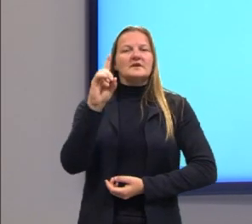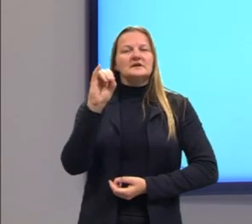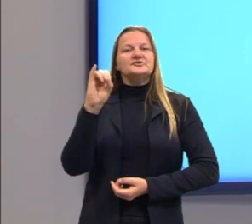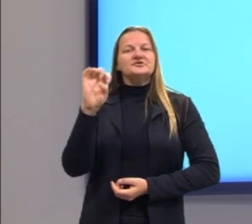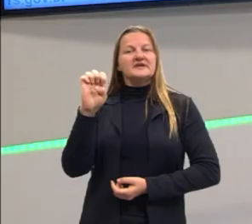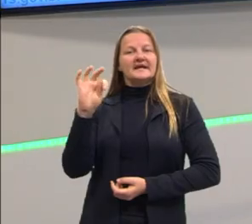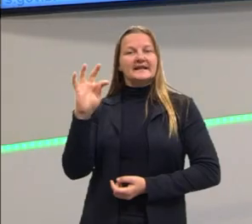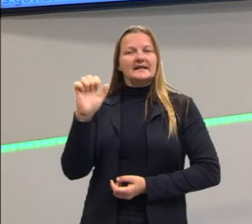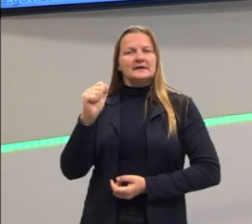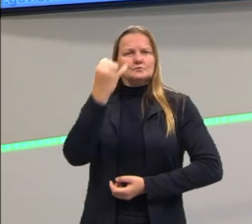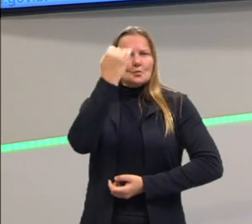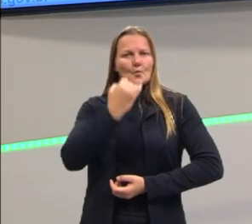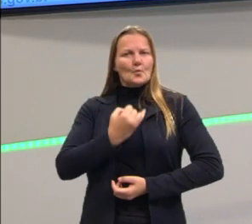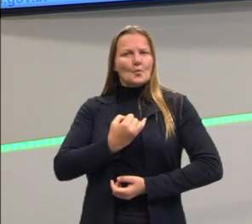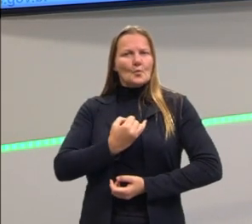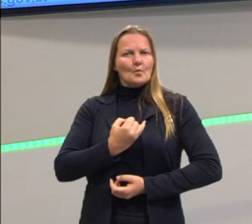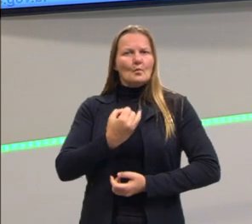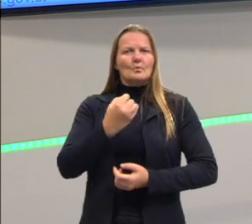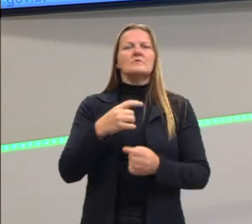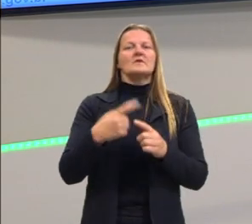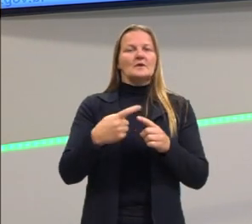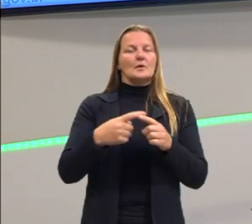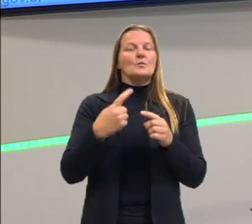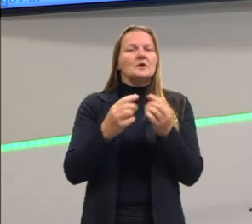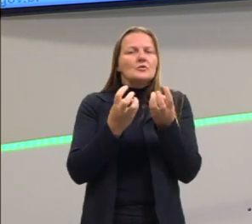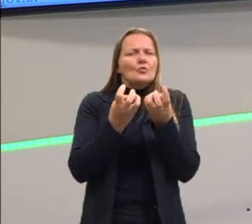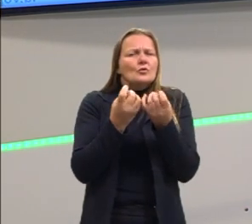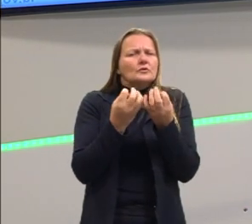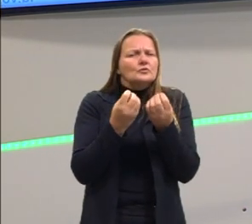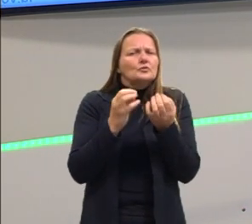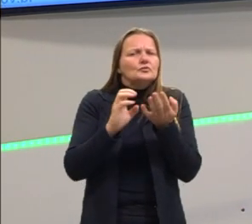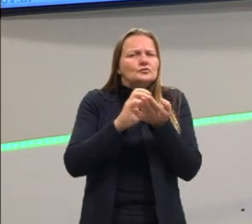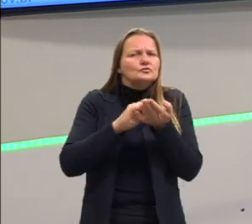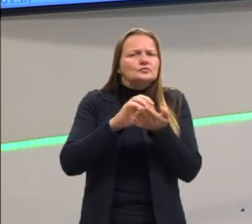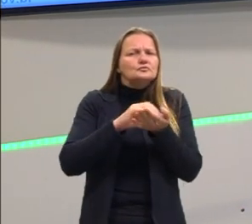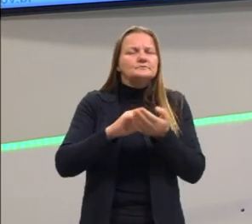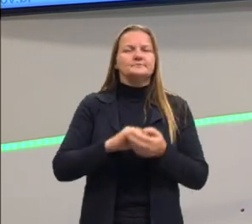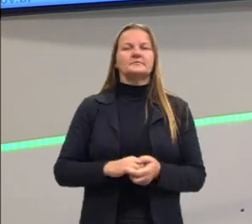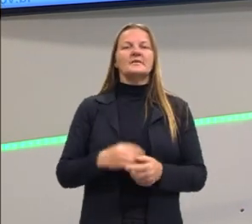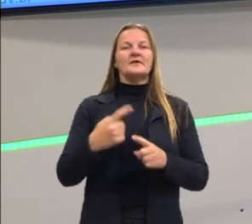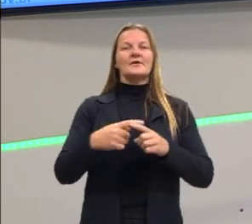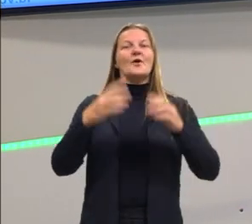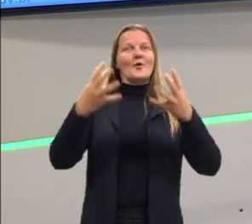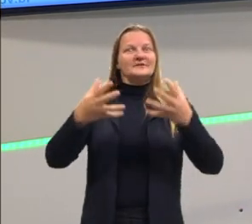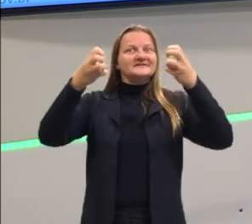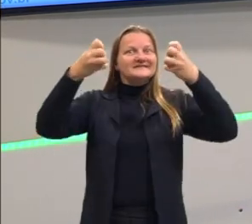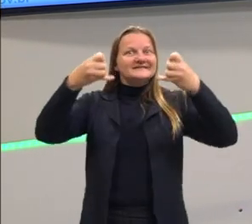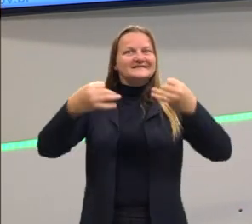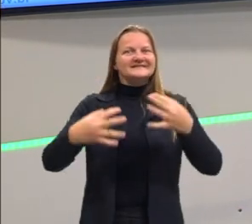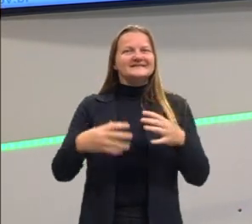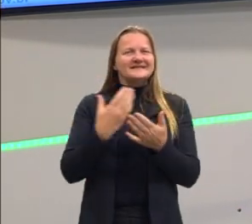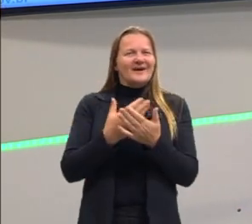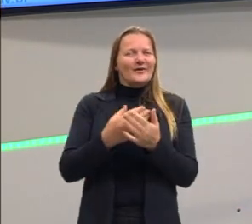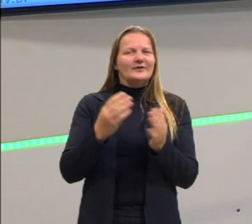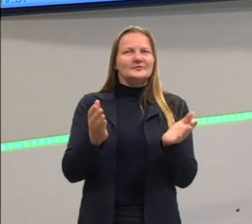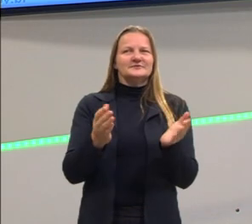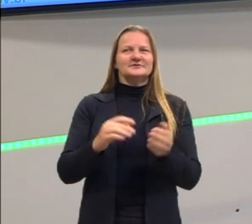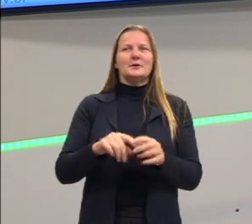calorias quanto para perder peso né então isso nós vamos tentar entender na aula de hoje